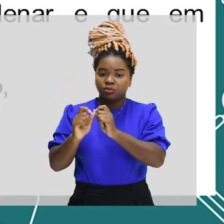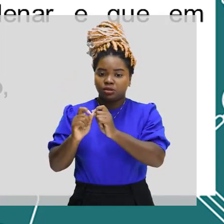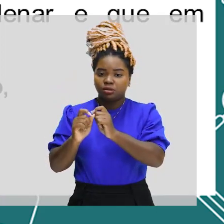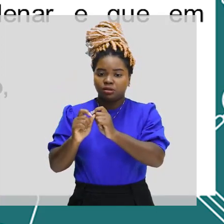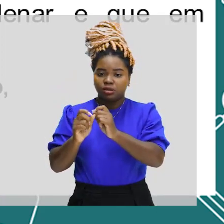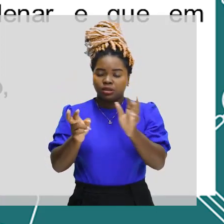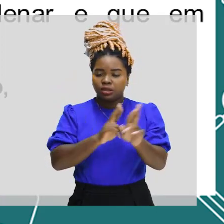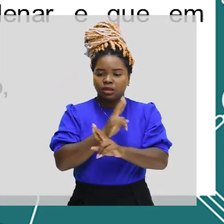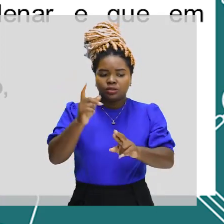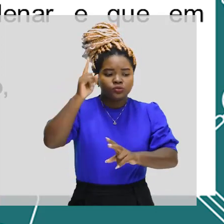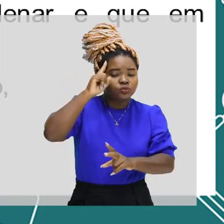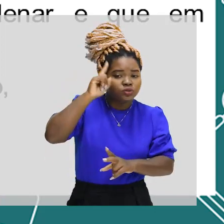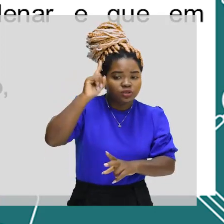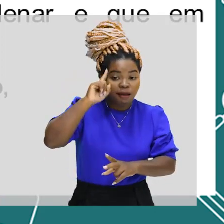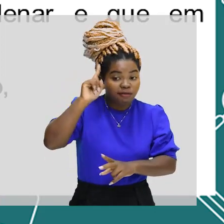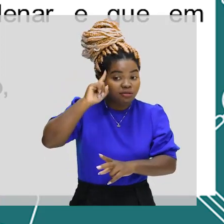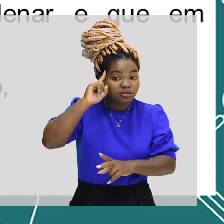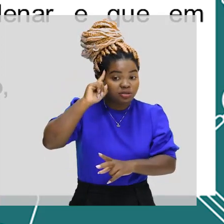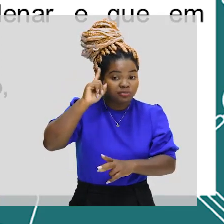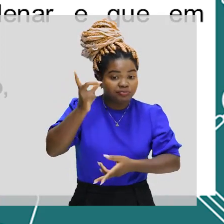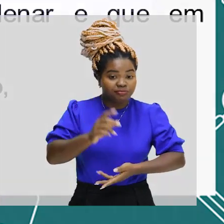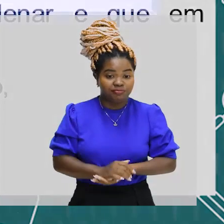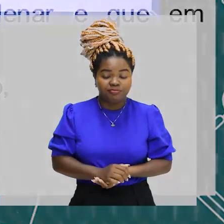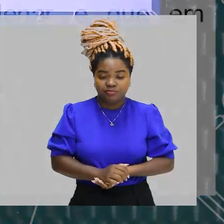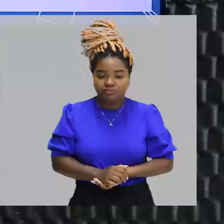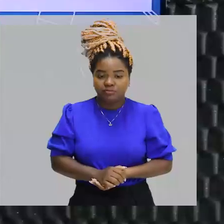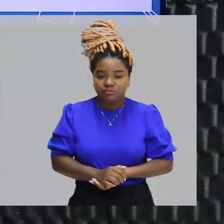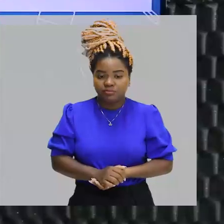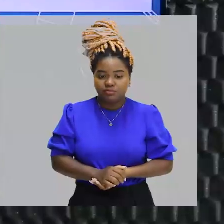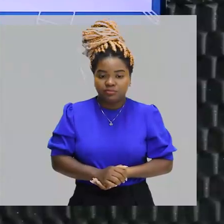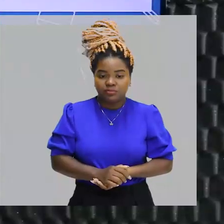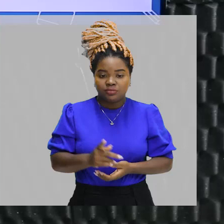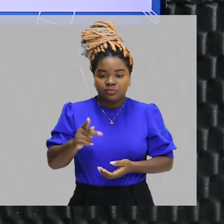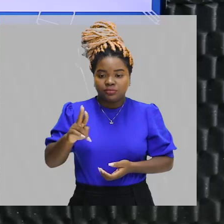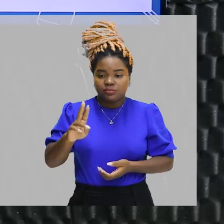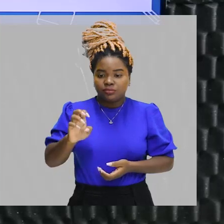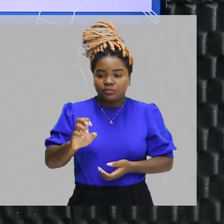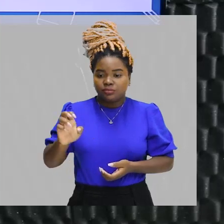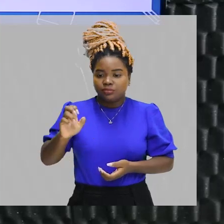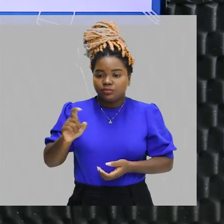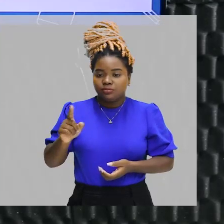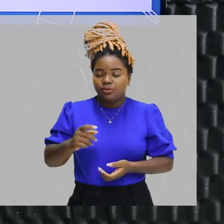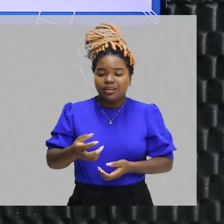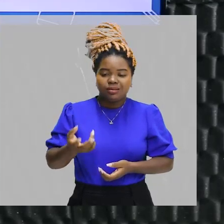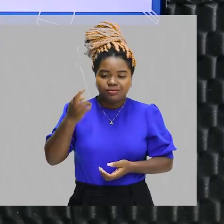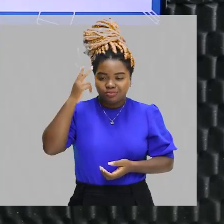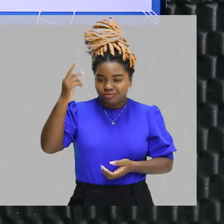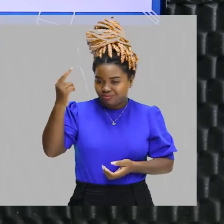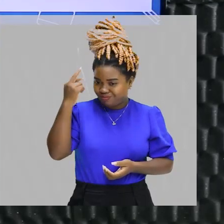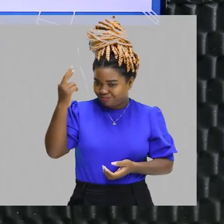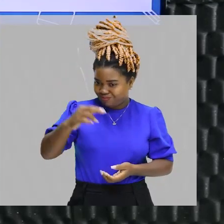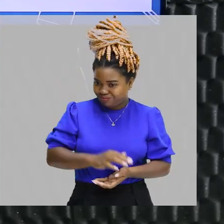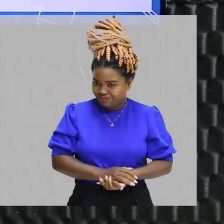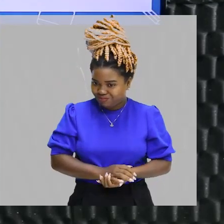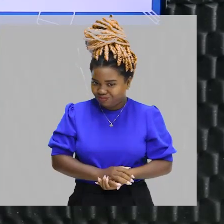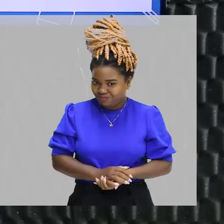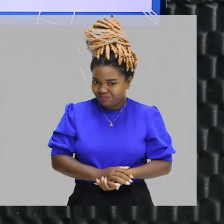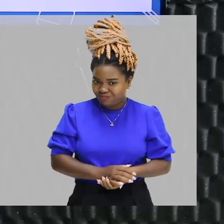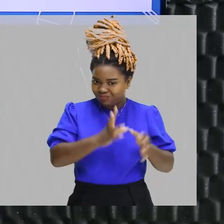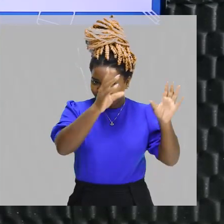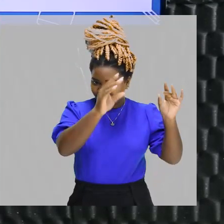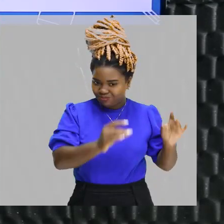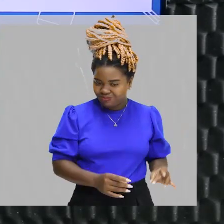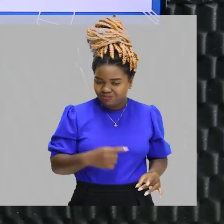homem das cavernas, que não era das cavernas. Esse homem pré-histórico, ele vai definindo a história dele, assim como, por exemplo, os nossos